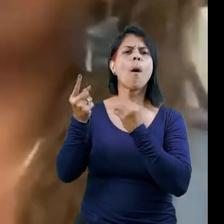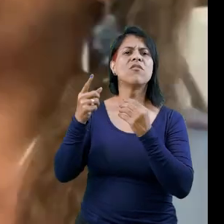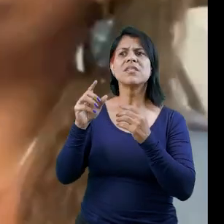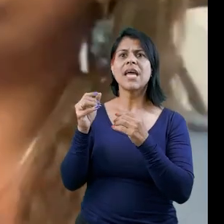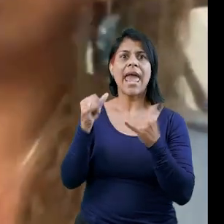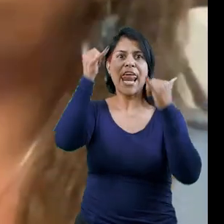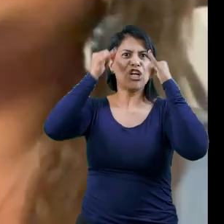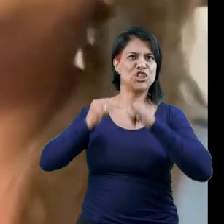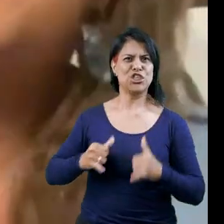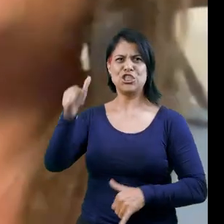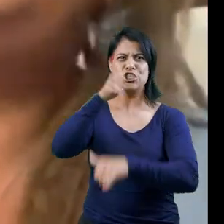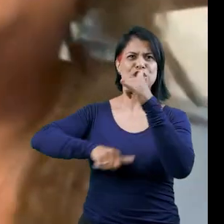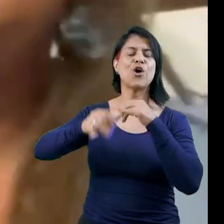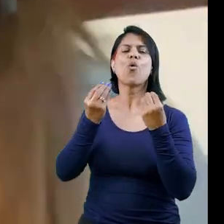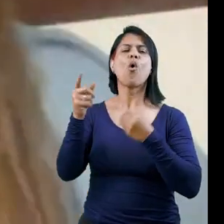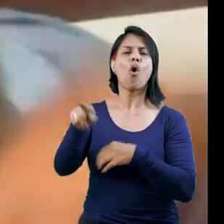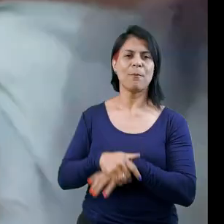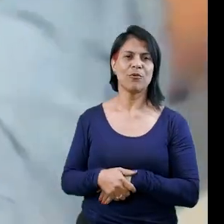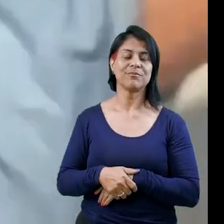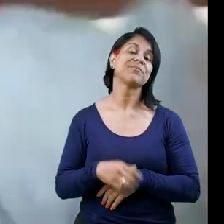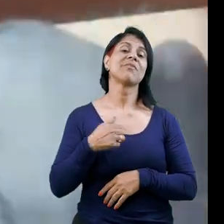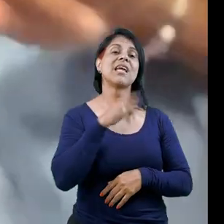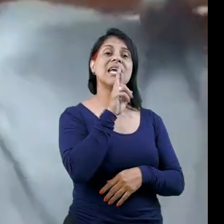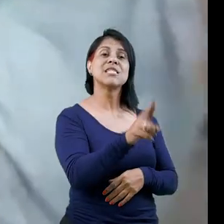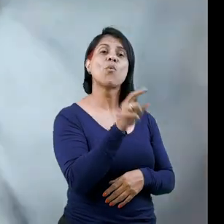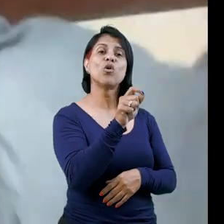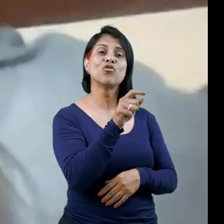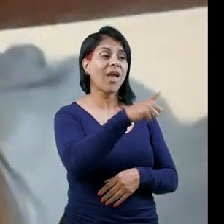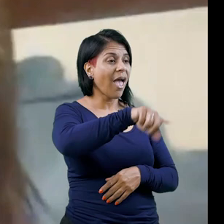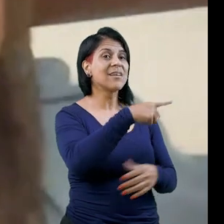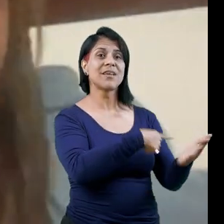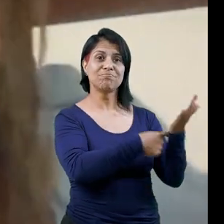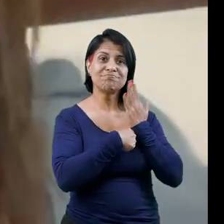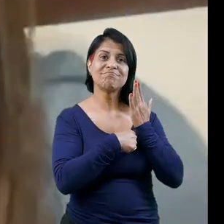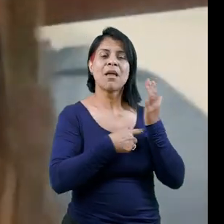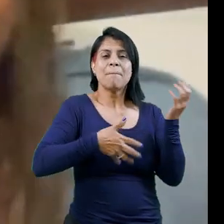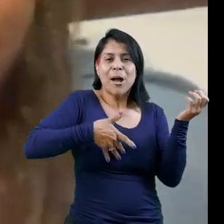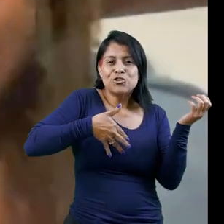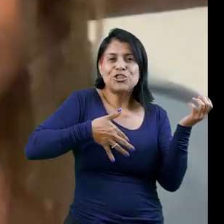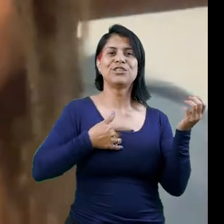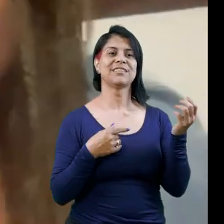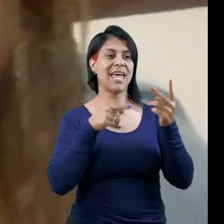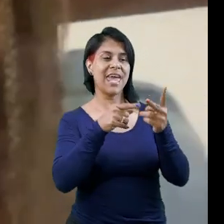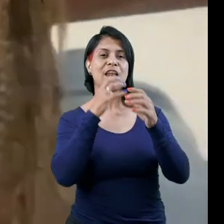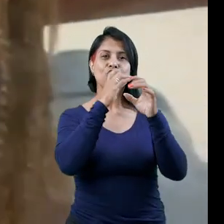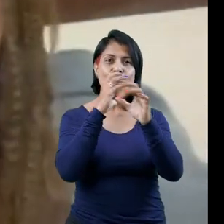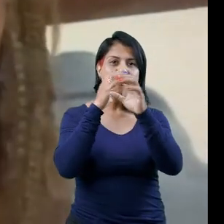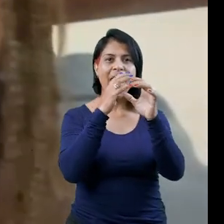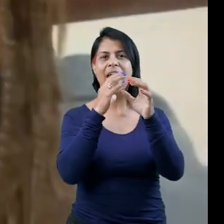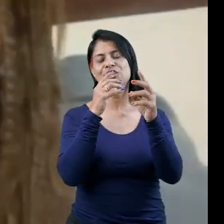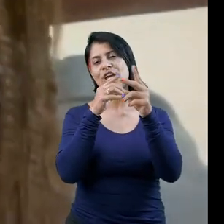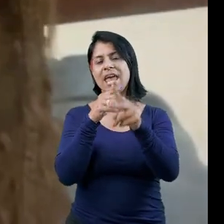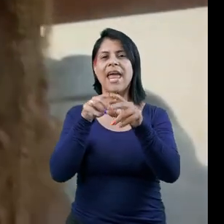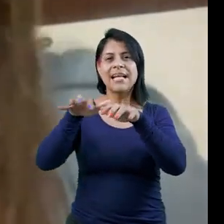pô, tirou energia de fulano, que é o baixista, de ciclano, que é o trompetista, de não sei quem, que é